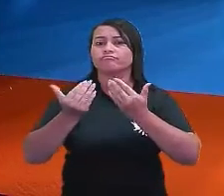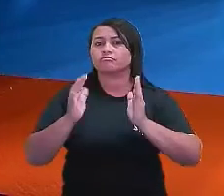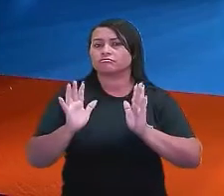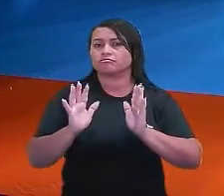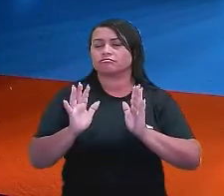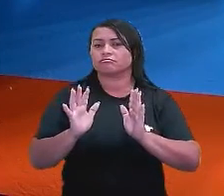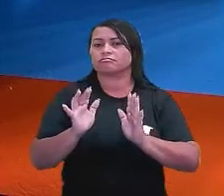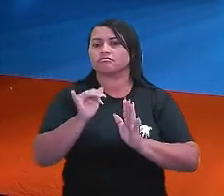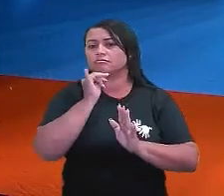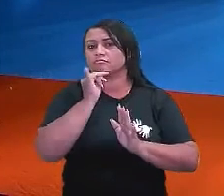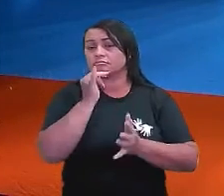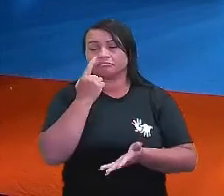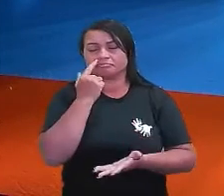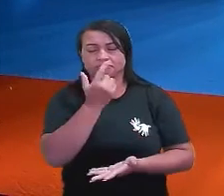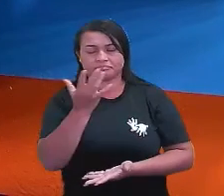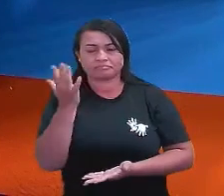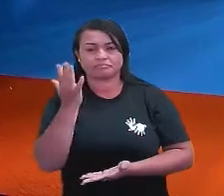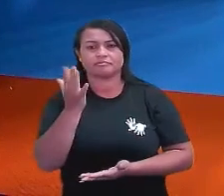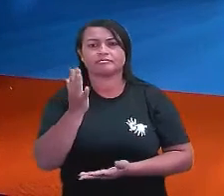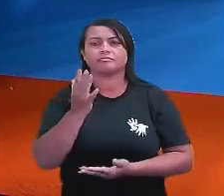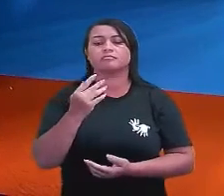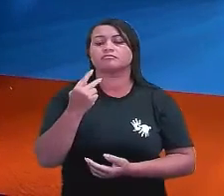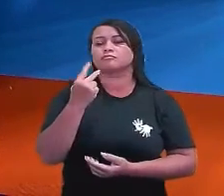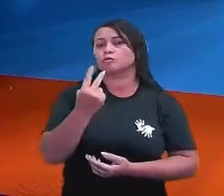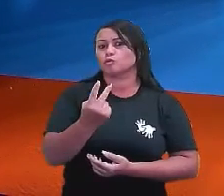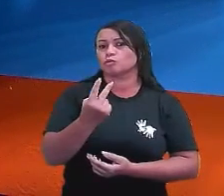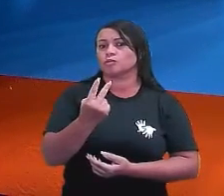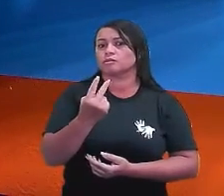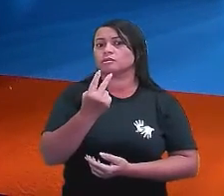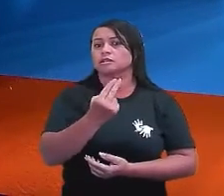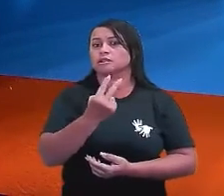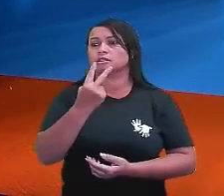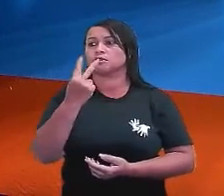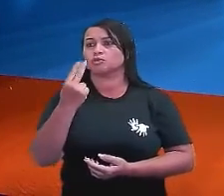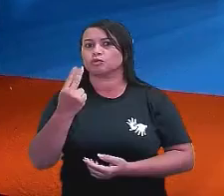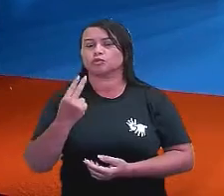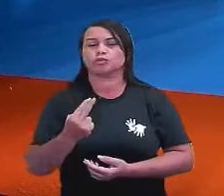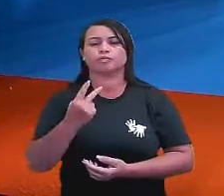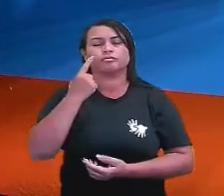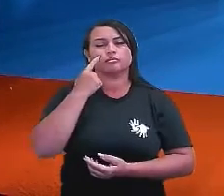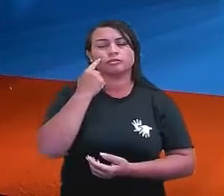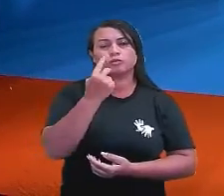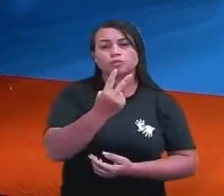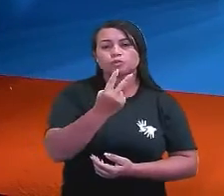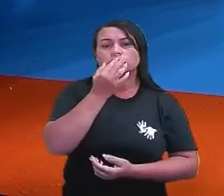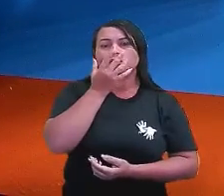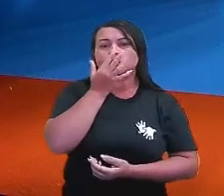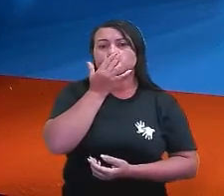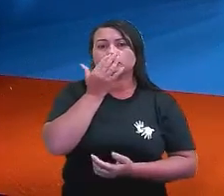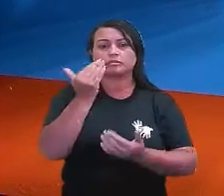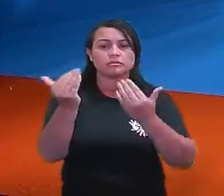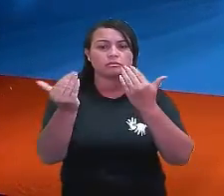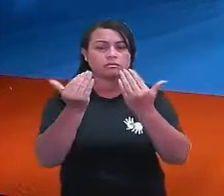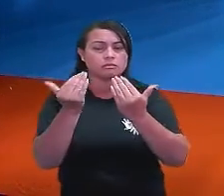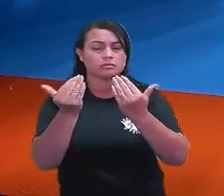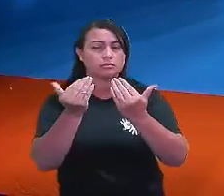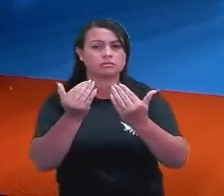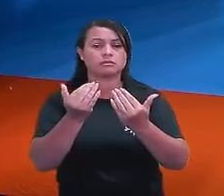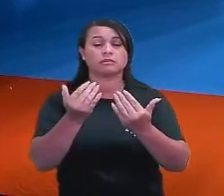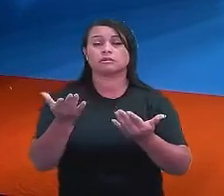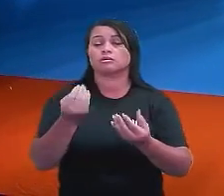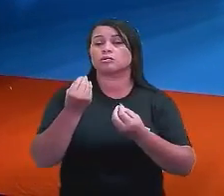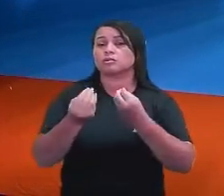uma coisa só, né? Então, eu vou comparar 2 a 2. Vou pegar duas cores e vou fazer a comparação. A